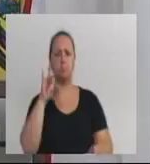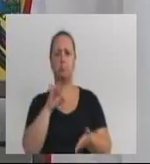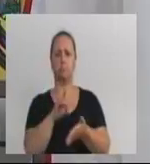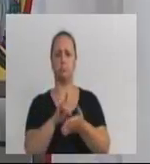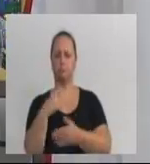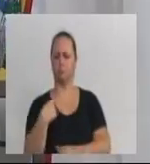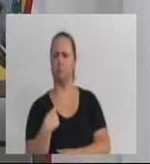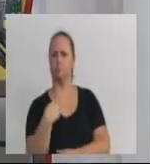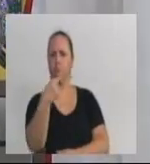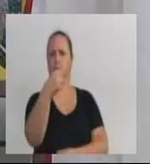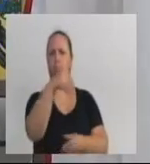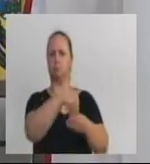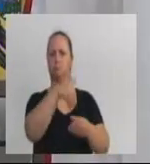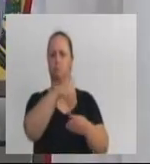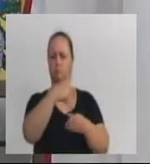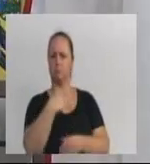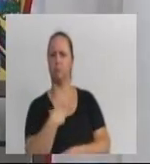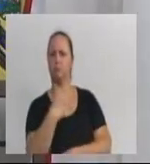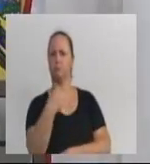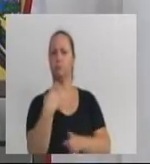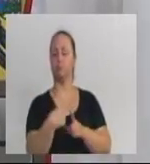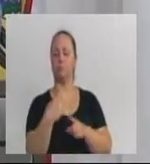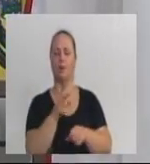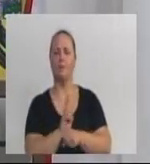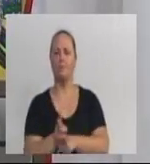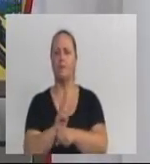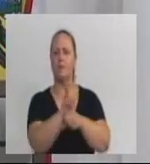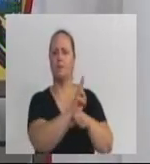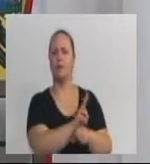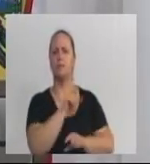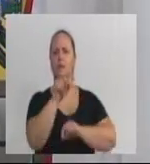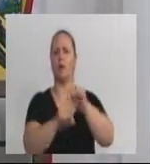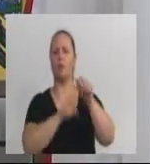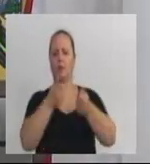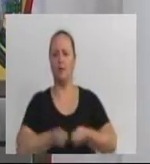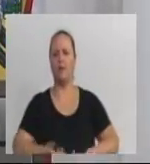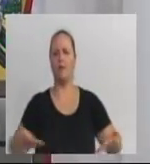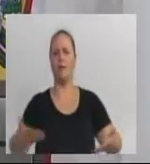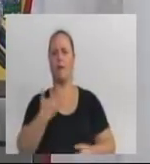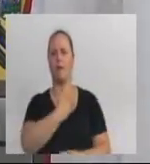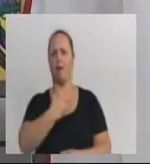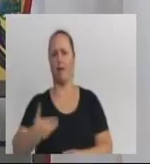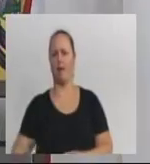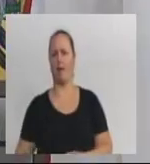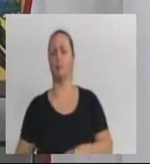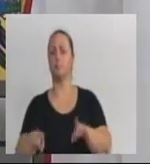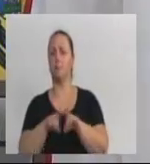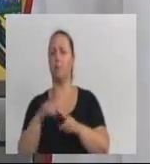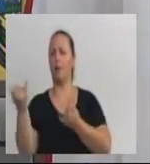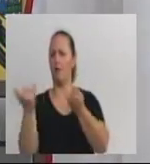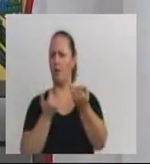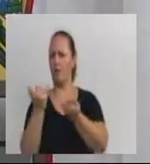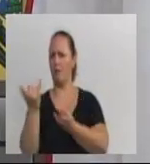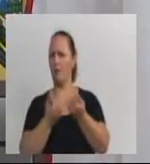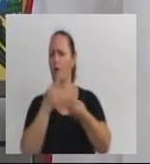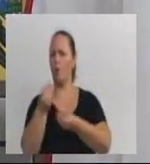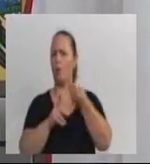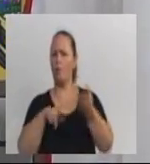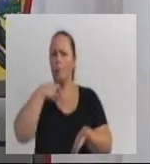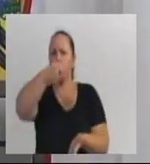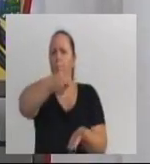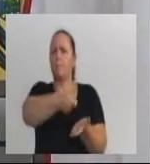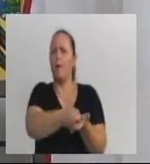para fiscalizar as contas do governo, de informar os depósitos que ela fez no